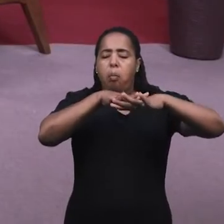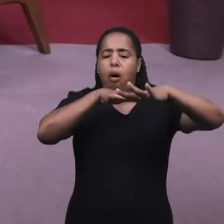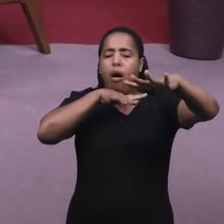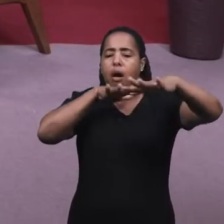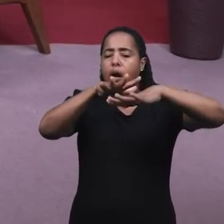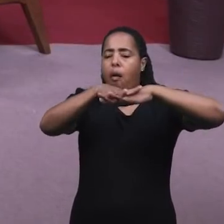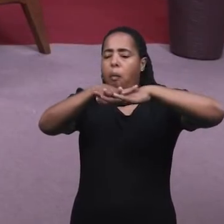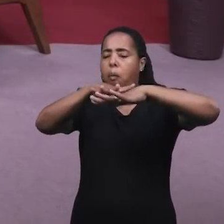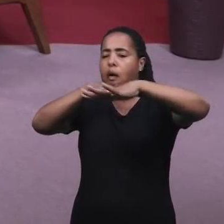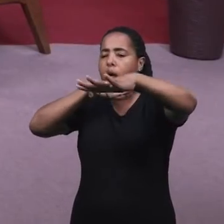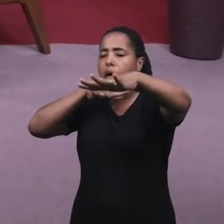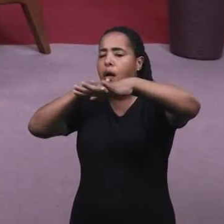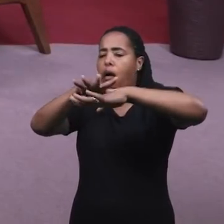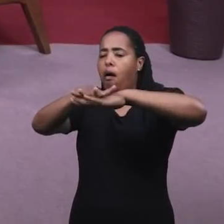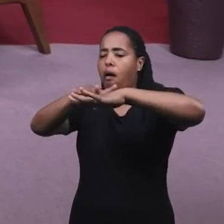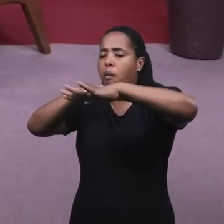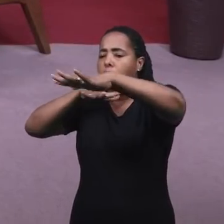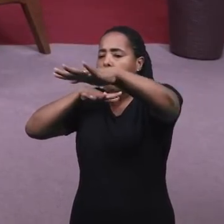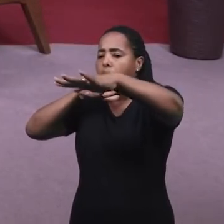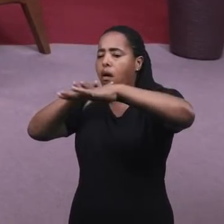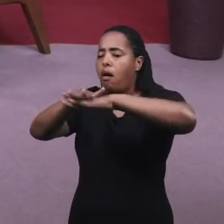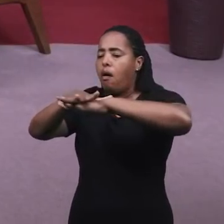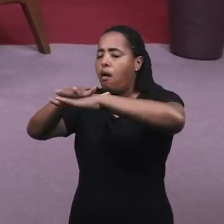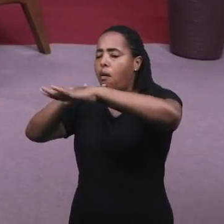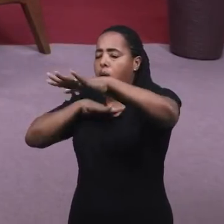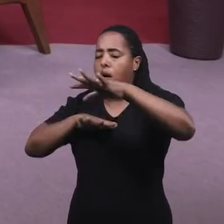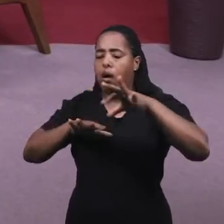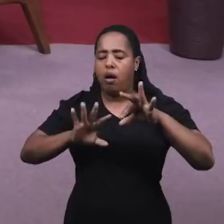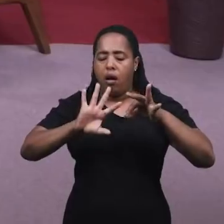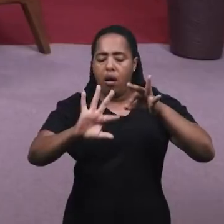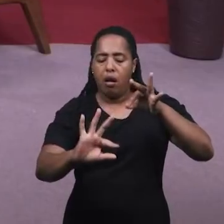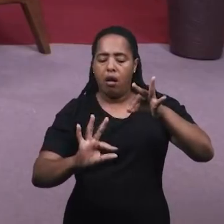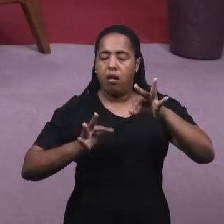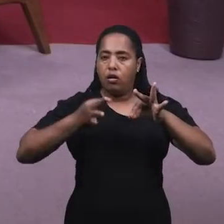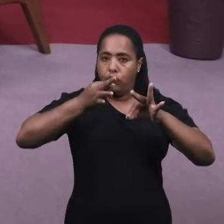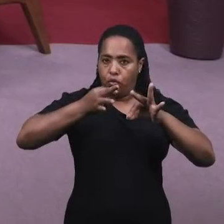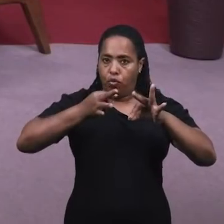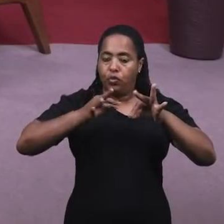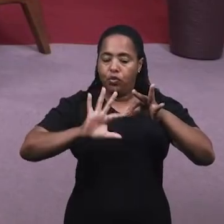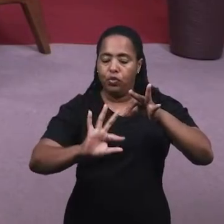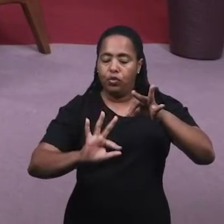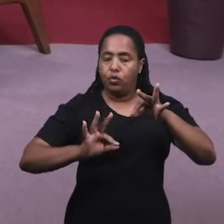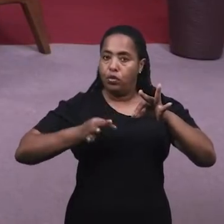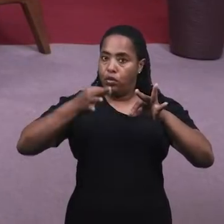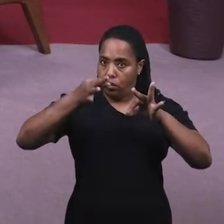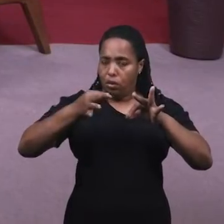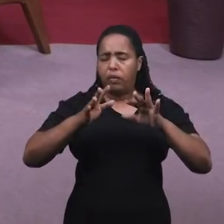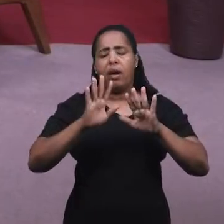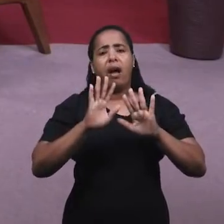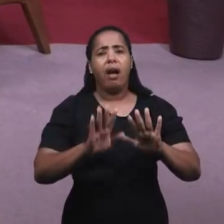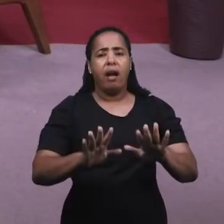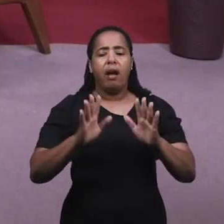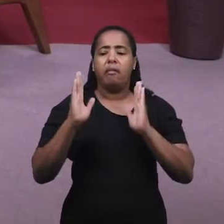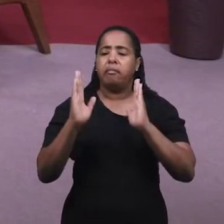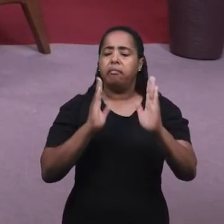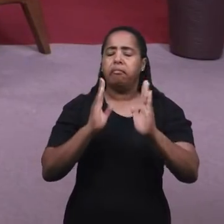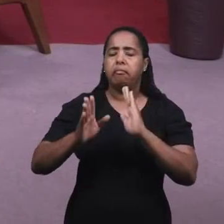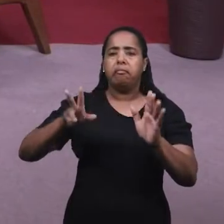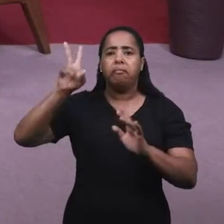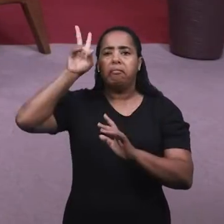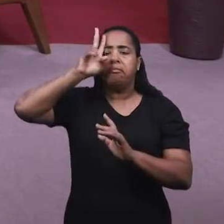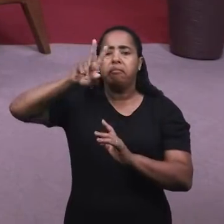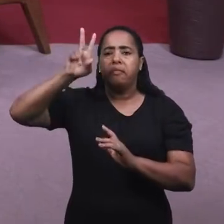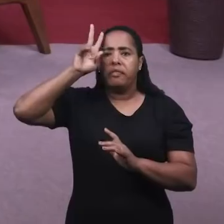de plantações de videira. Exatamente. Não é? Então, essa é a parte histórica. Está aqui